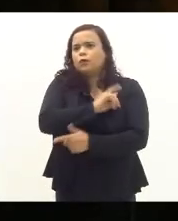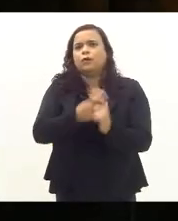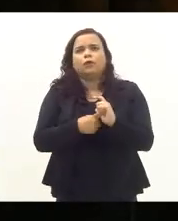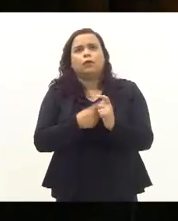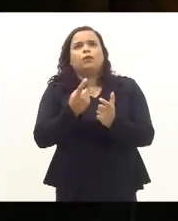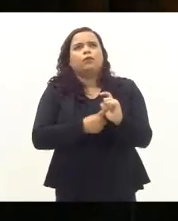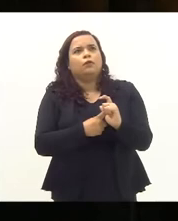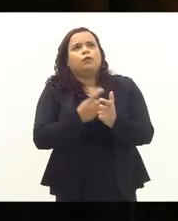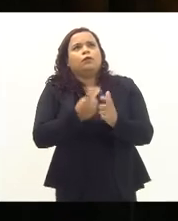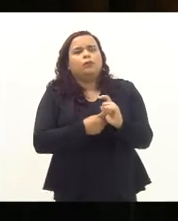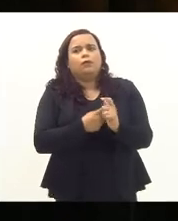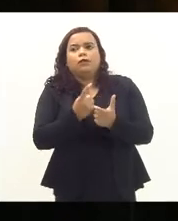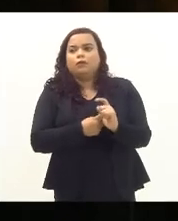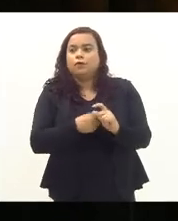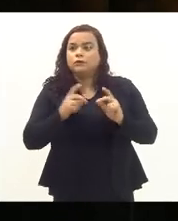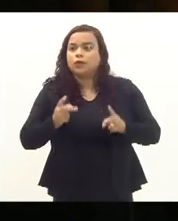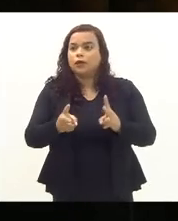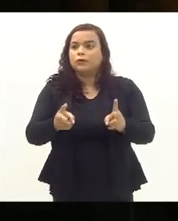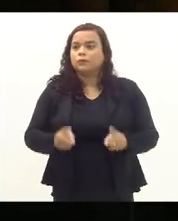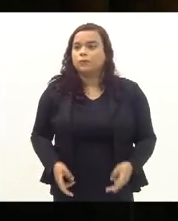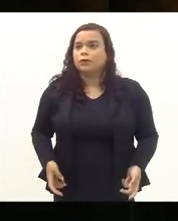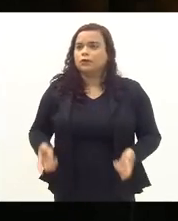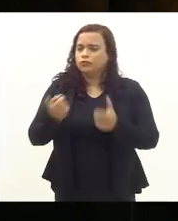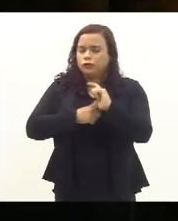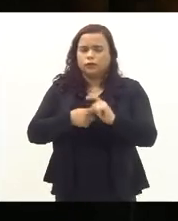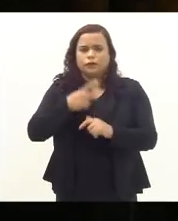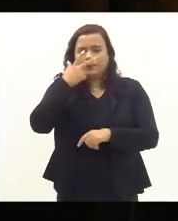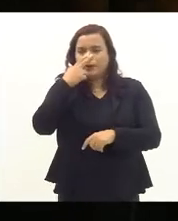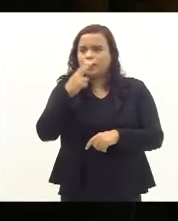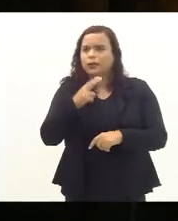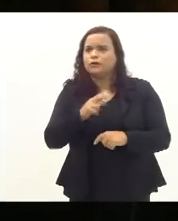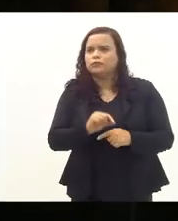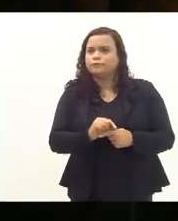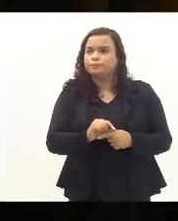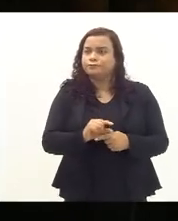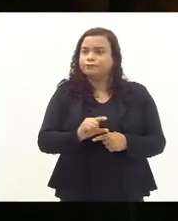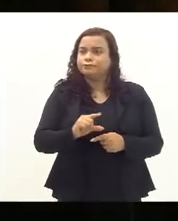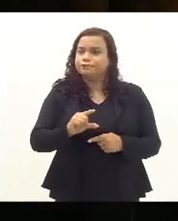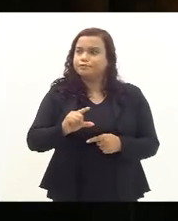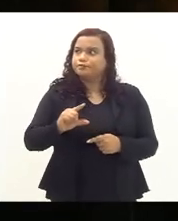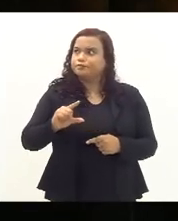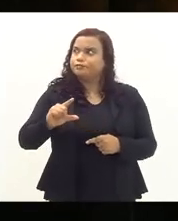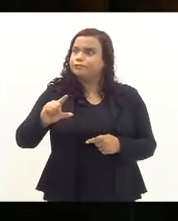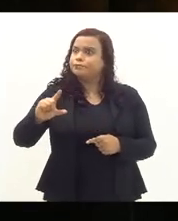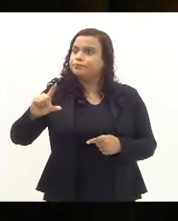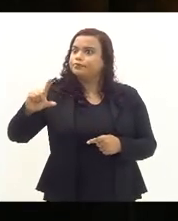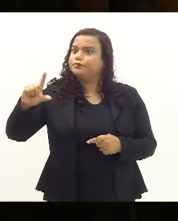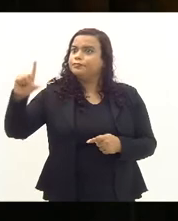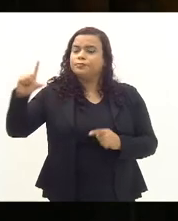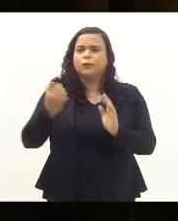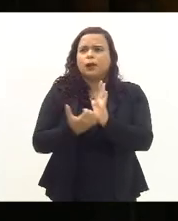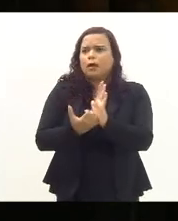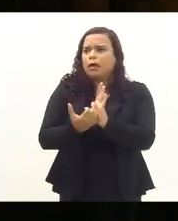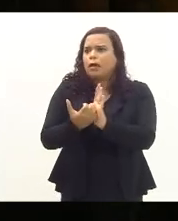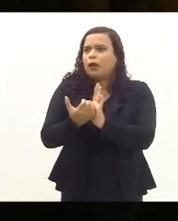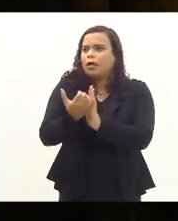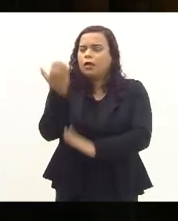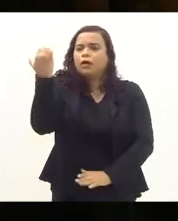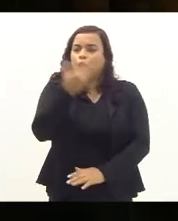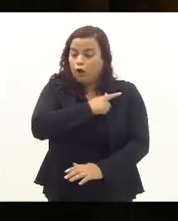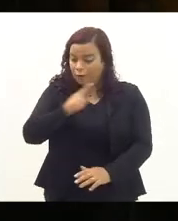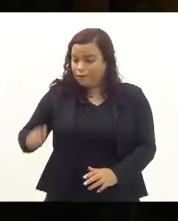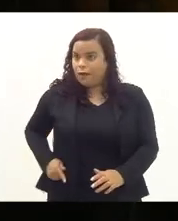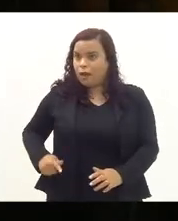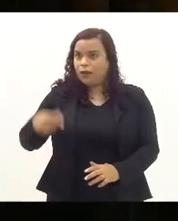e essa e essa dívida só cresça e não vemos nenhuma ação do governador do